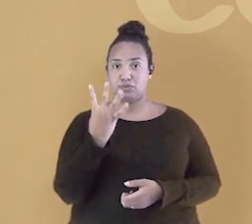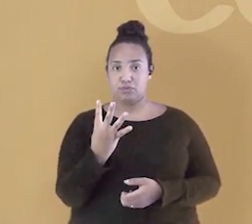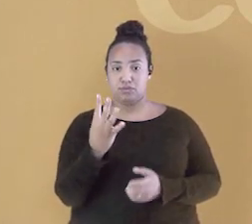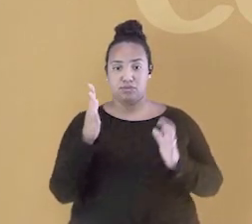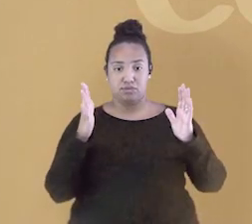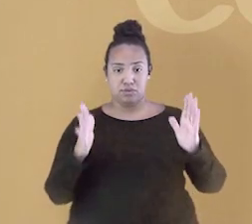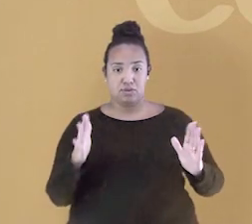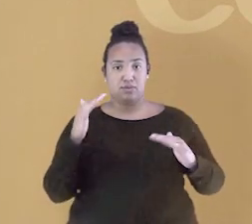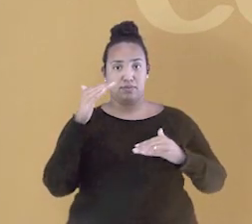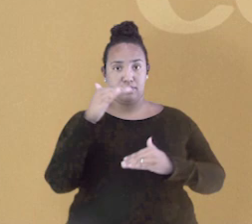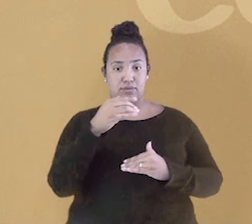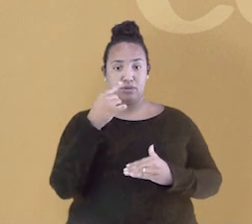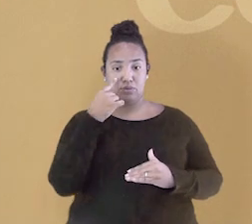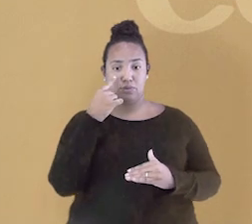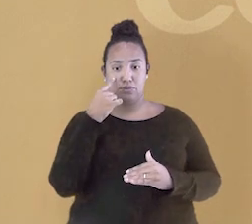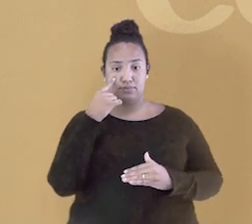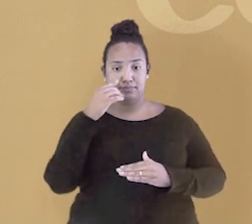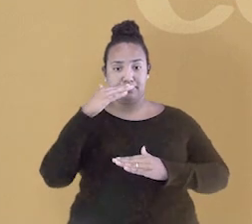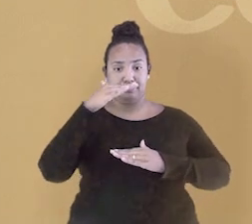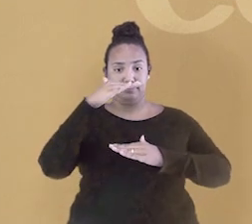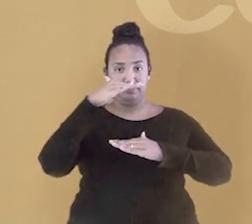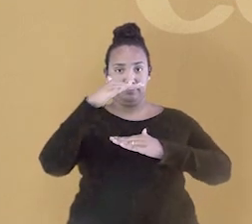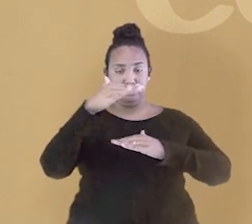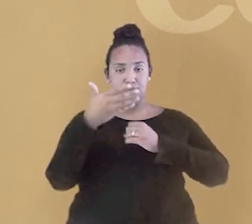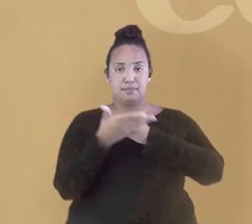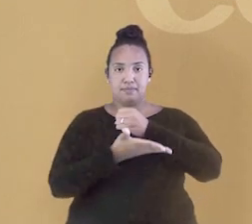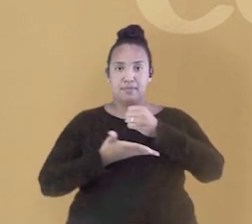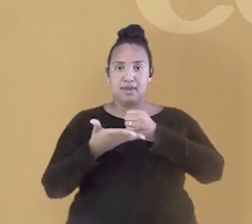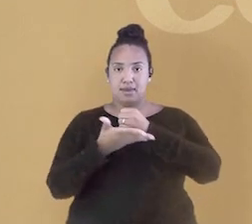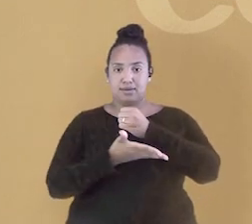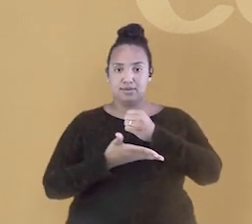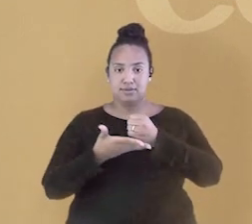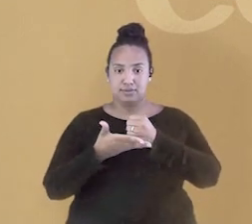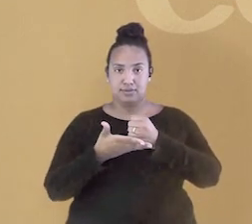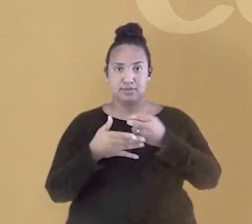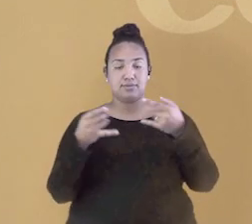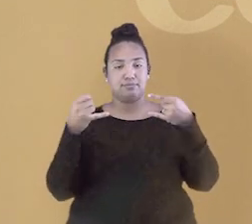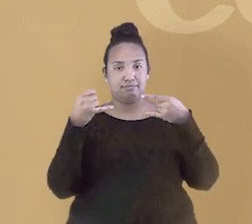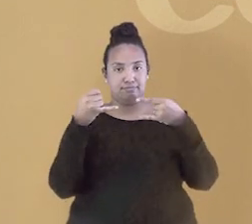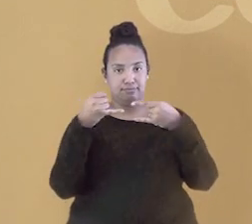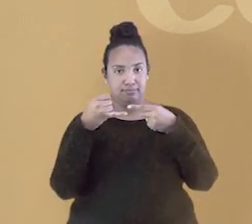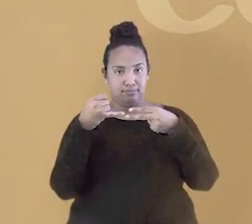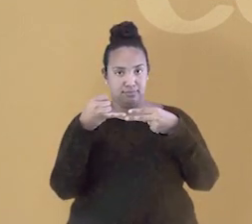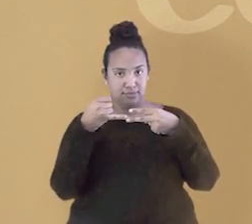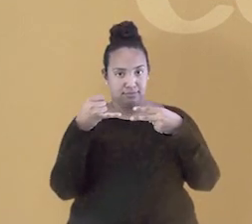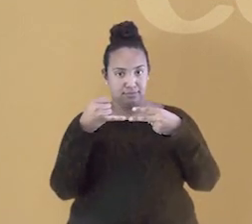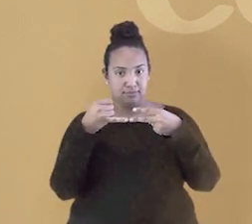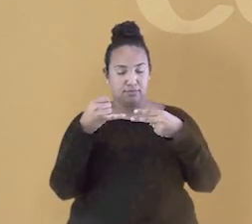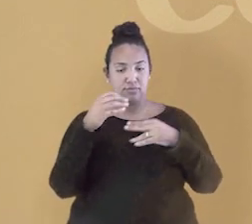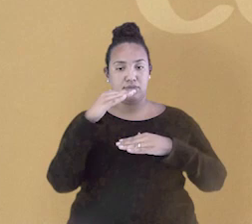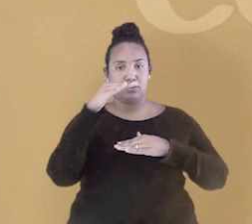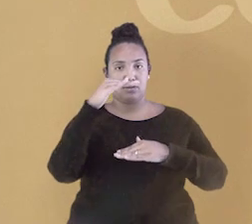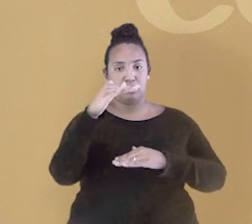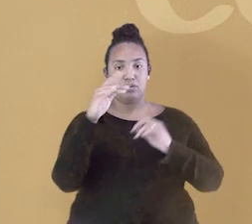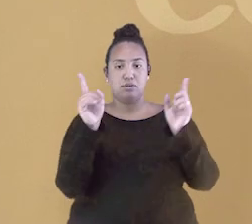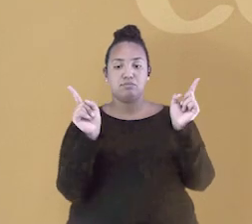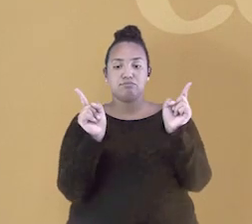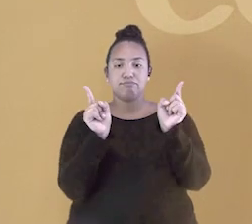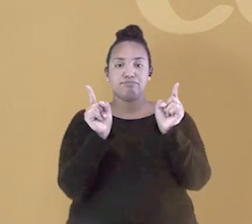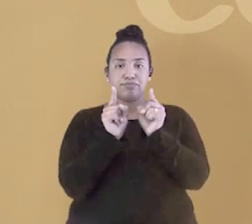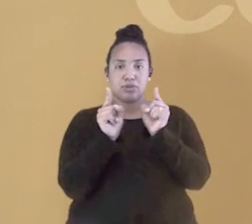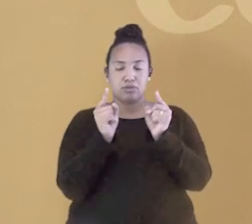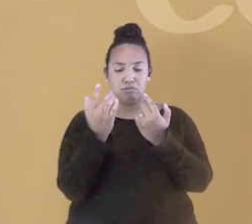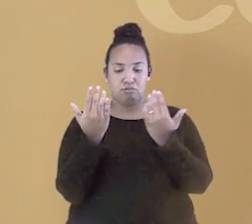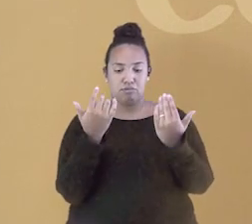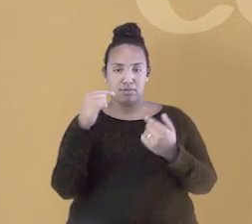2 bases que são paralelas, sendo que uma das bases é menor que a outra. Veja